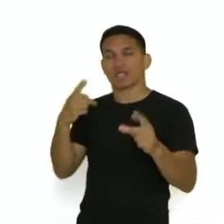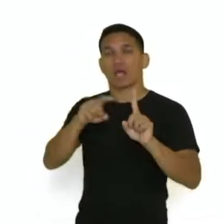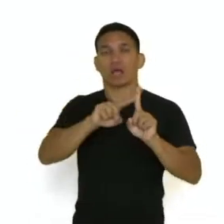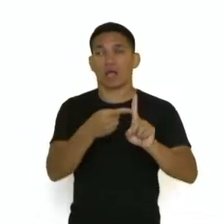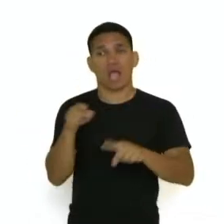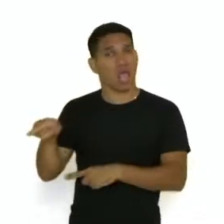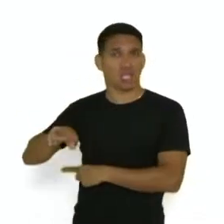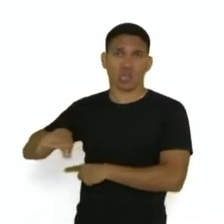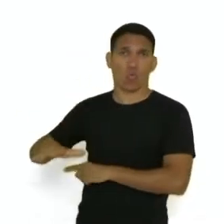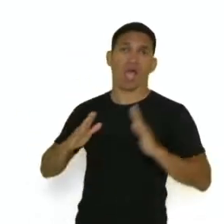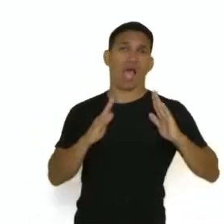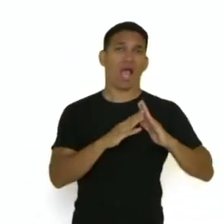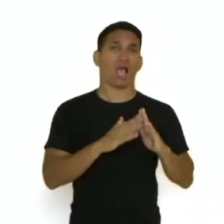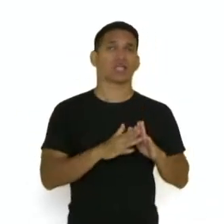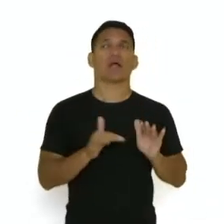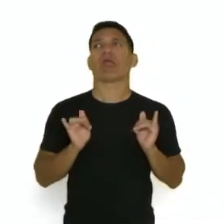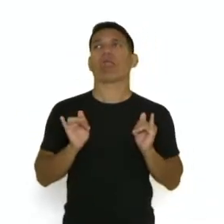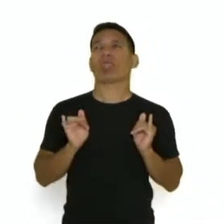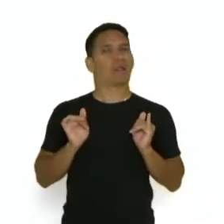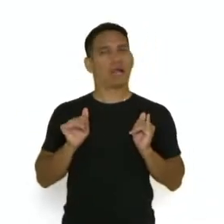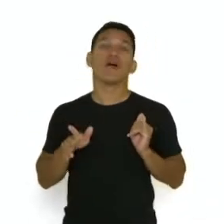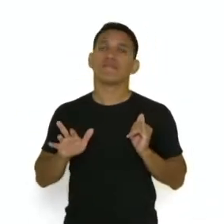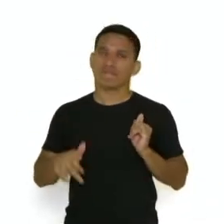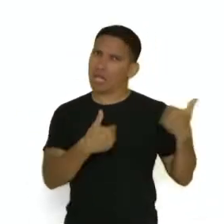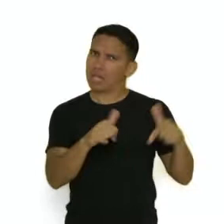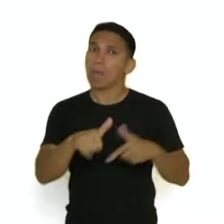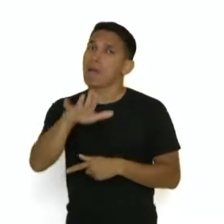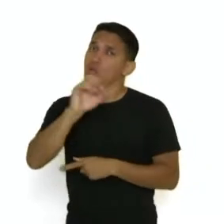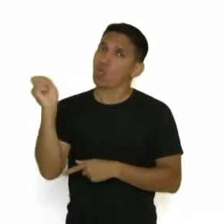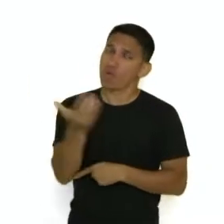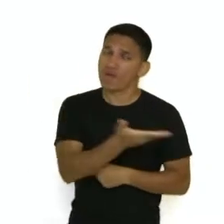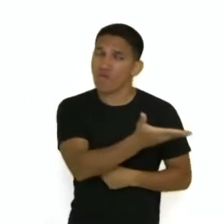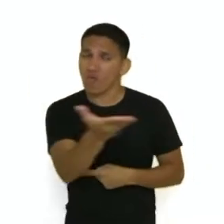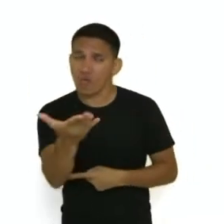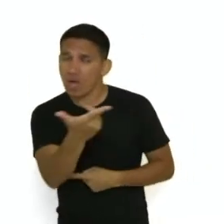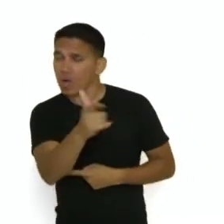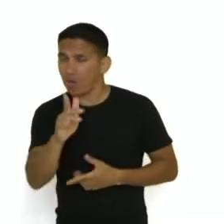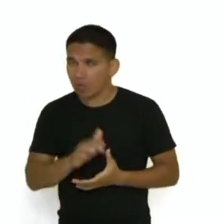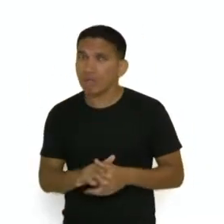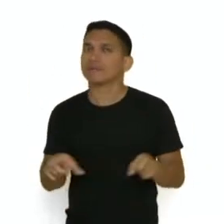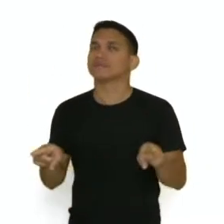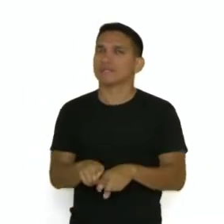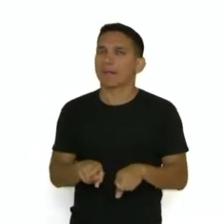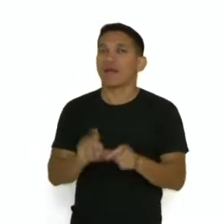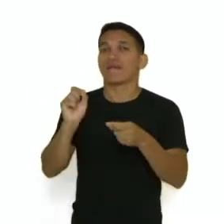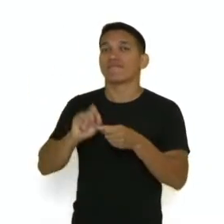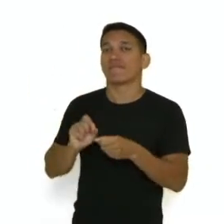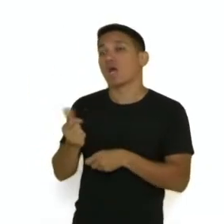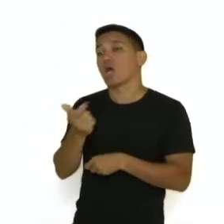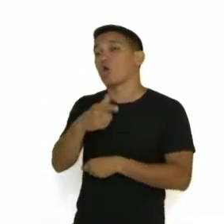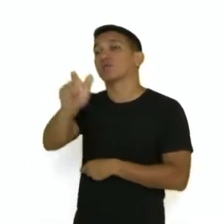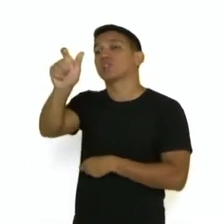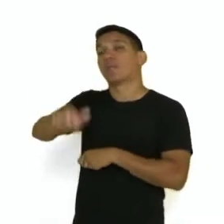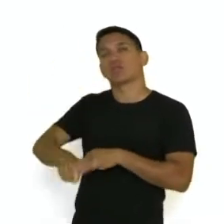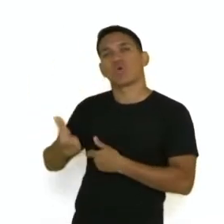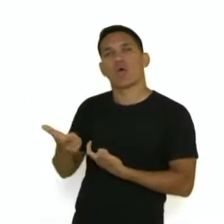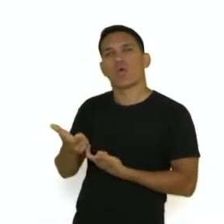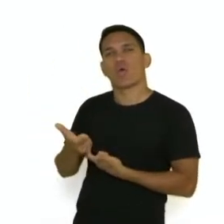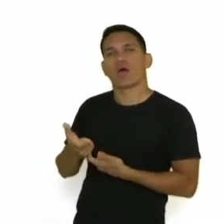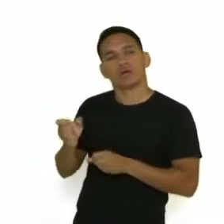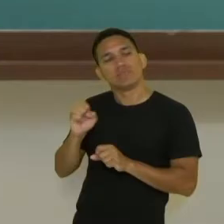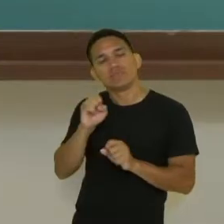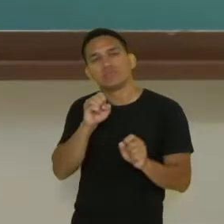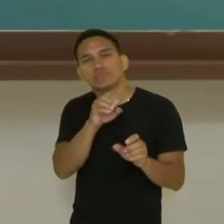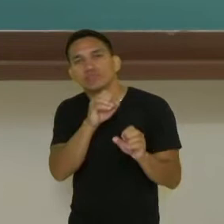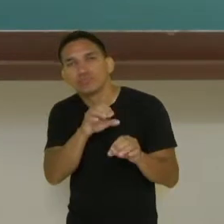casa descansando. Estará trabalhando muito mais do que vocês. E ainda por cima formando um novo leitor da Super. Isso foi